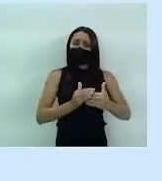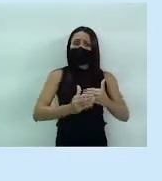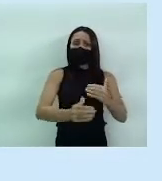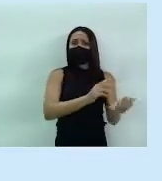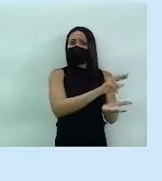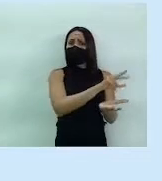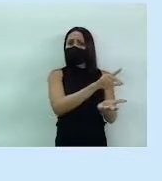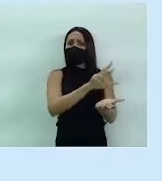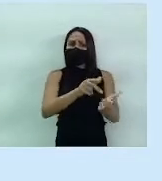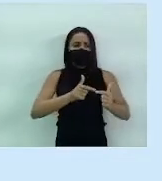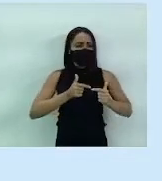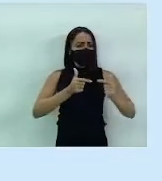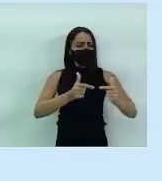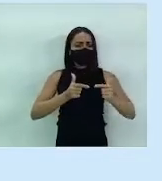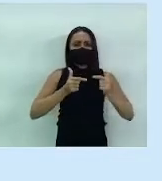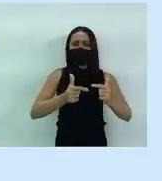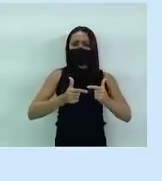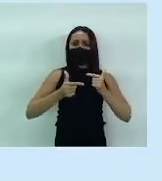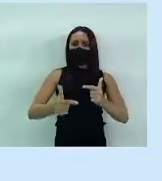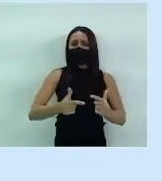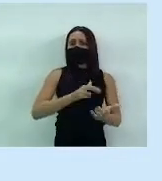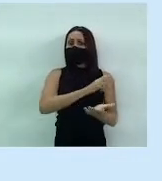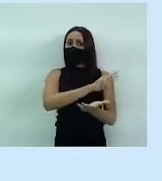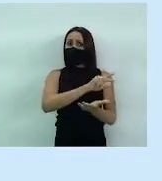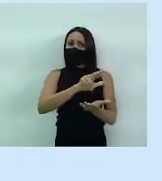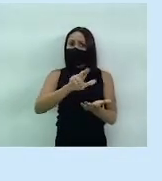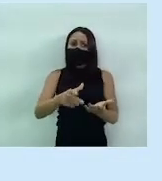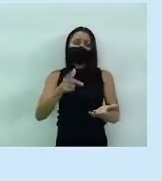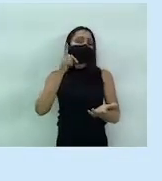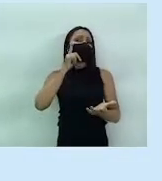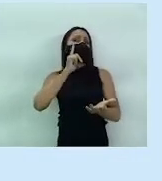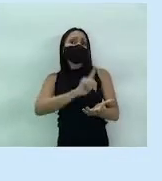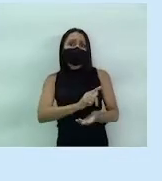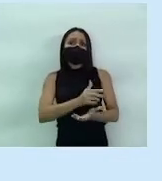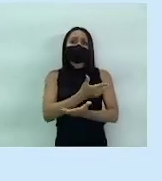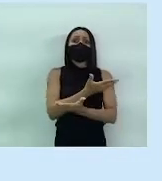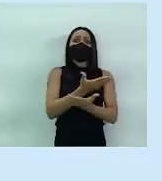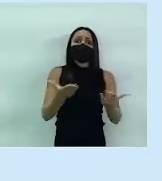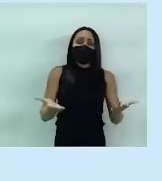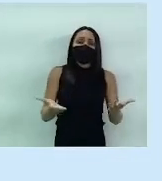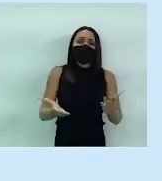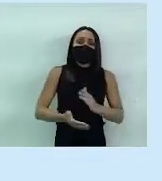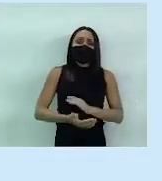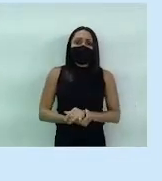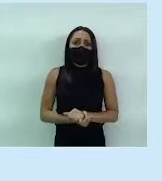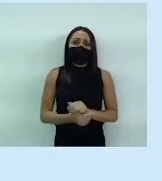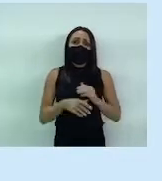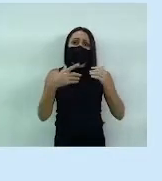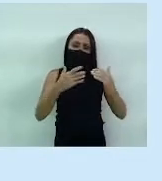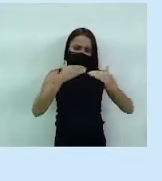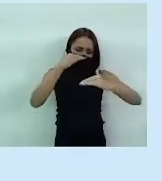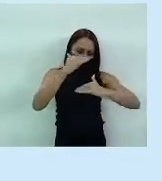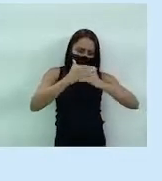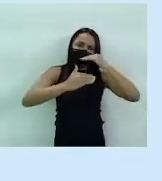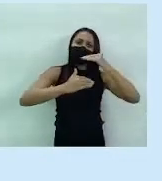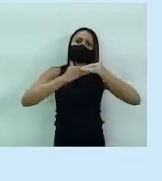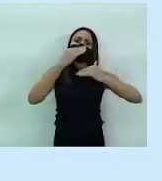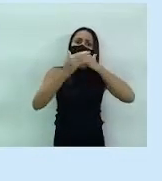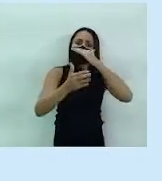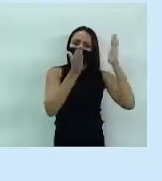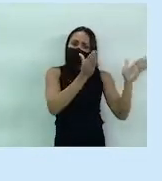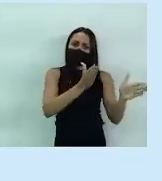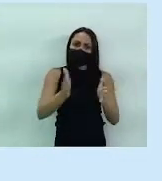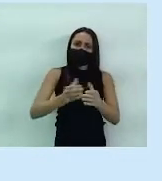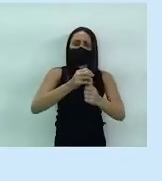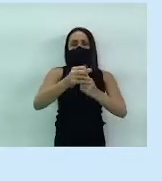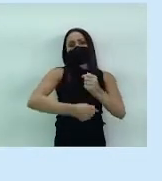de lutas por demandas em relação a conquistas que foram construídas no decorrer desses